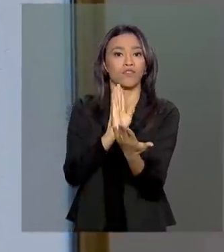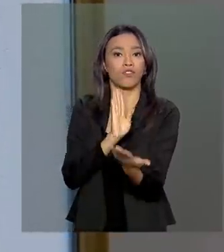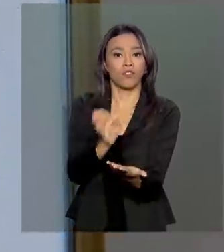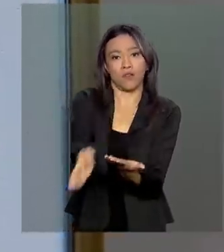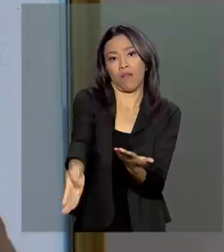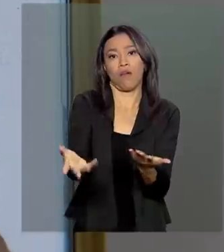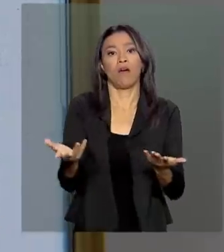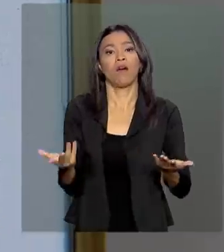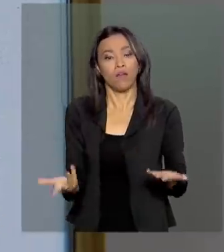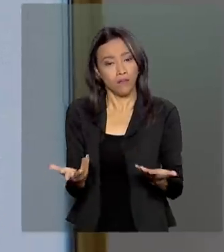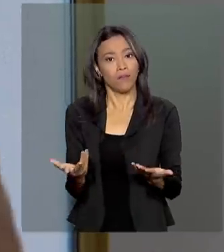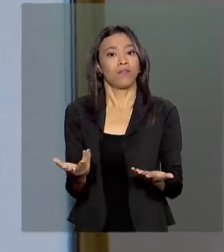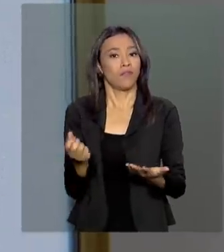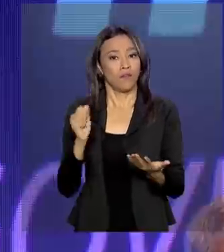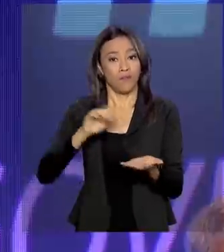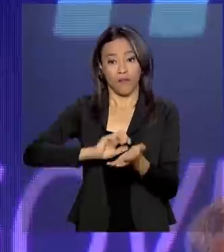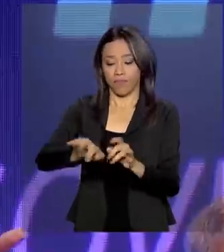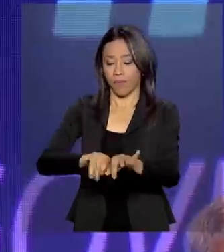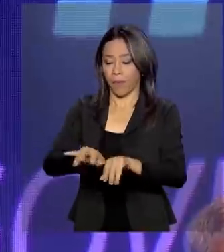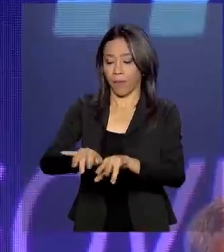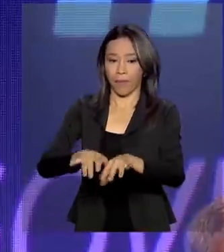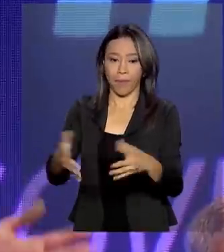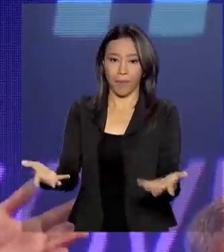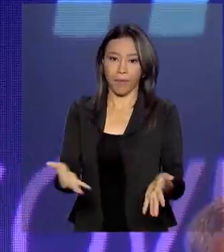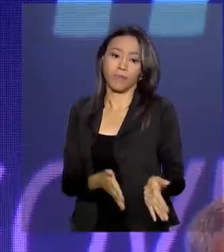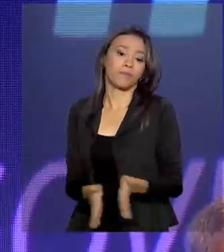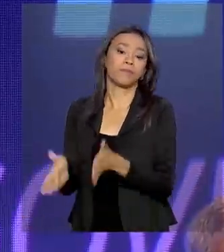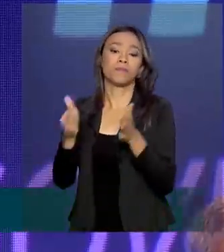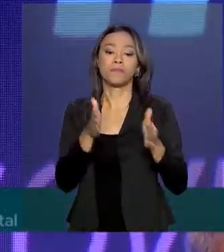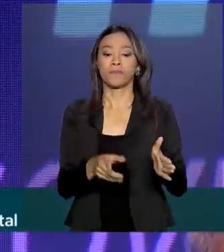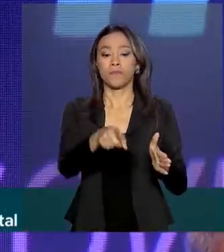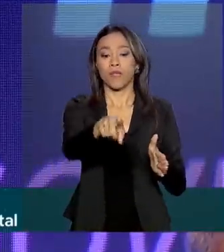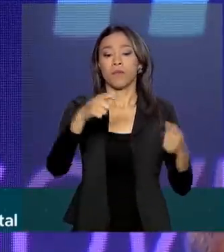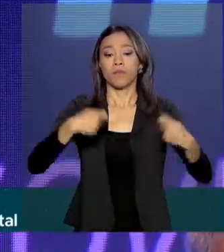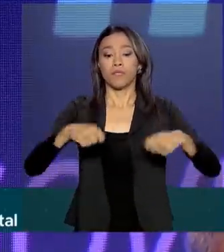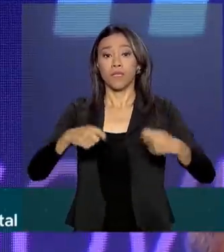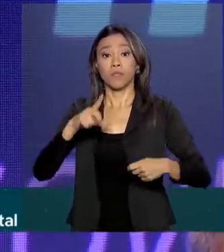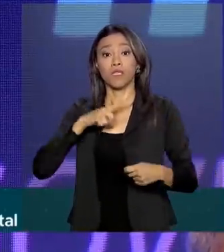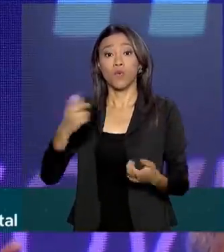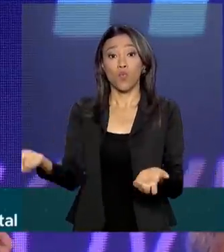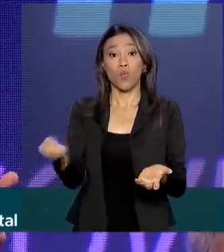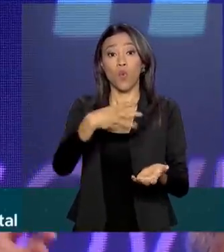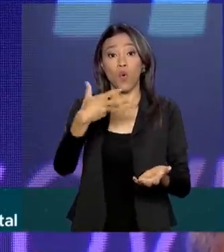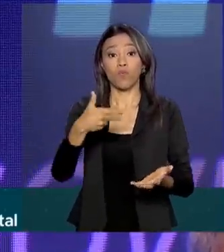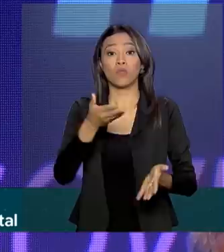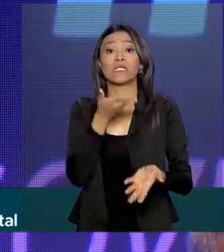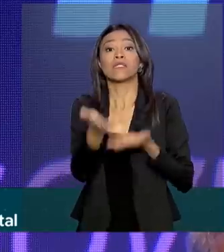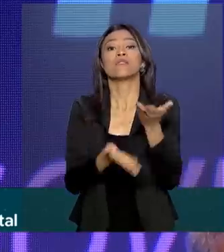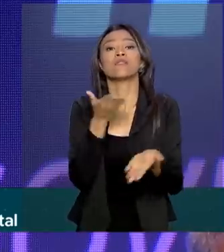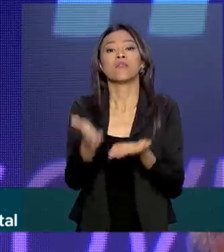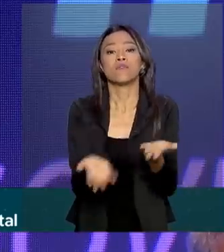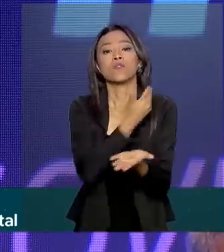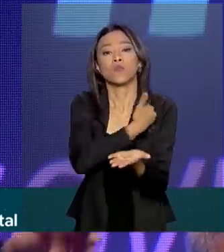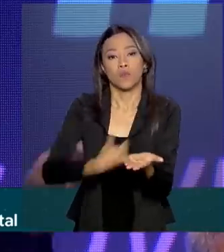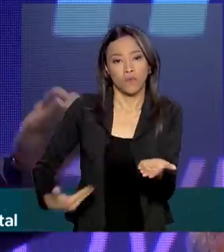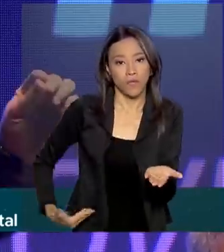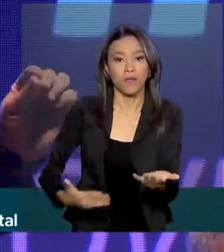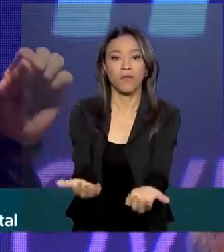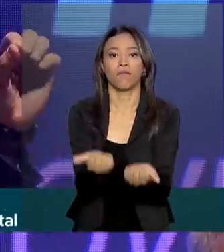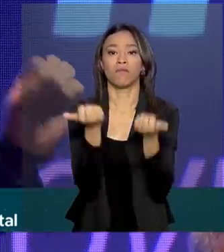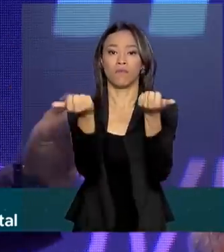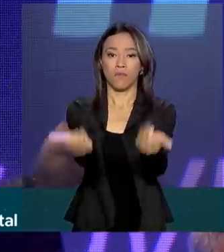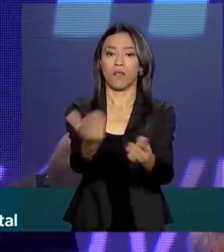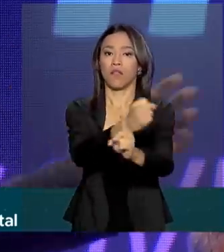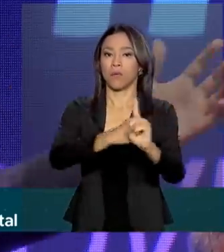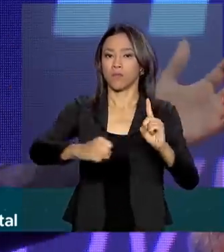de forma digital nós precisamos ter um novo ser discutido um serviço público entregue mais com a sociedade que faça valer